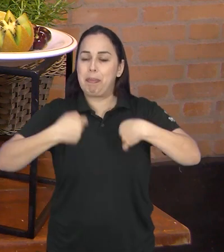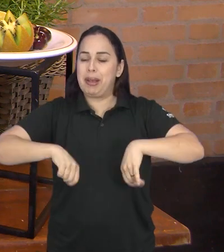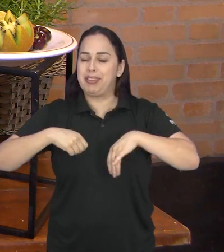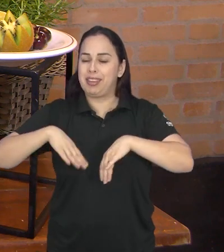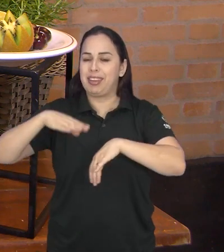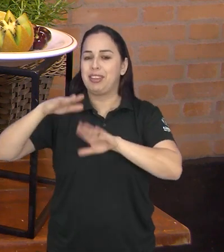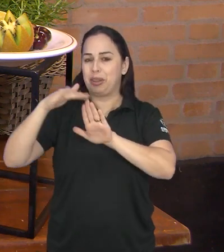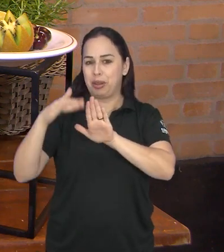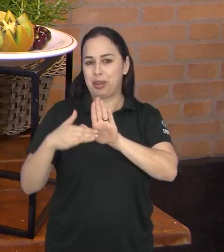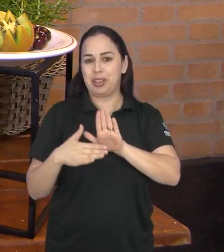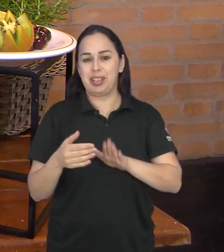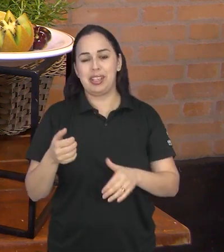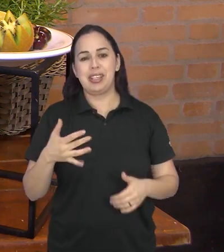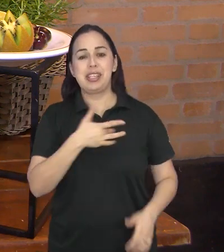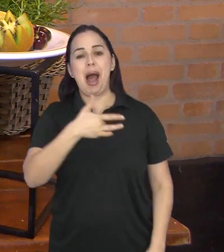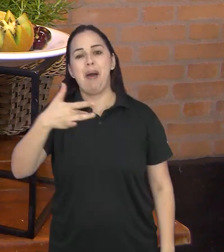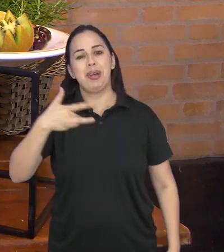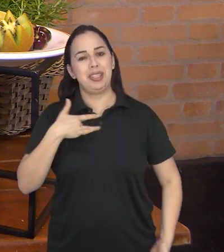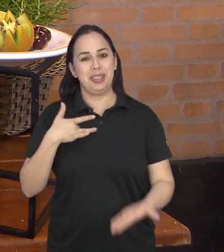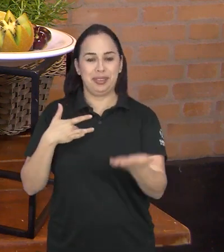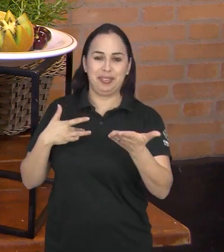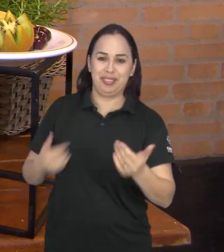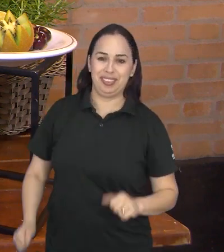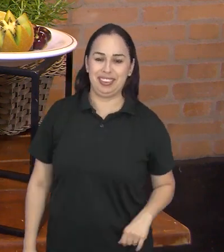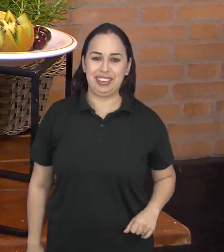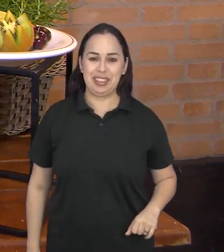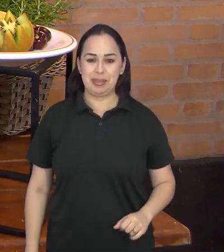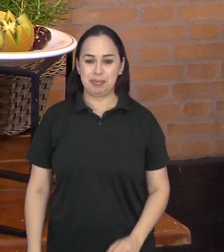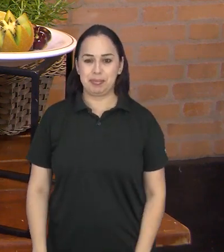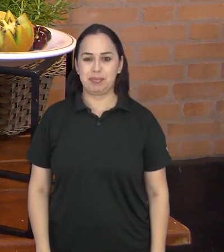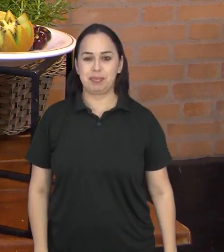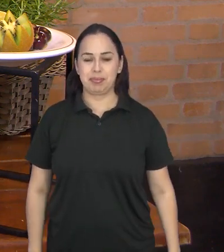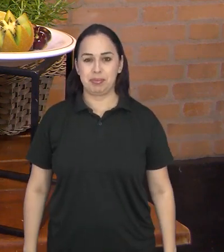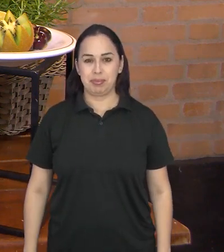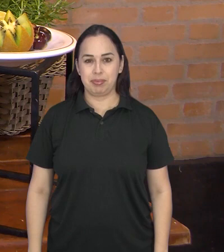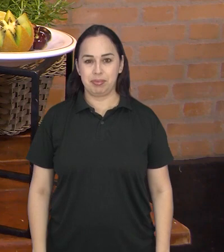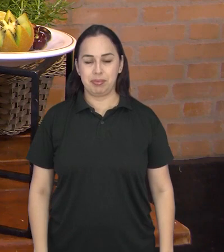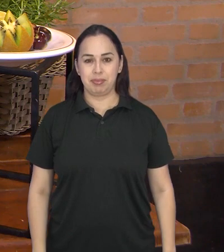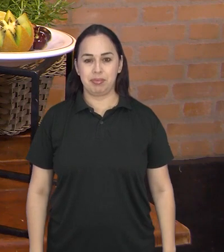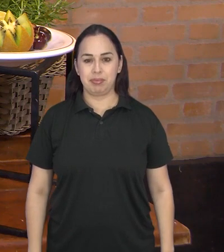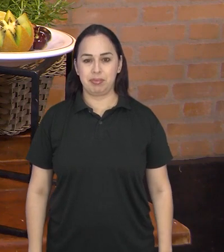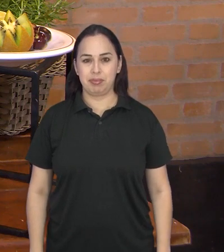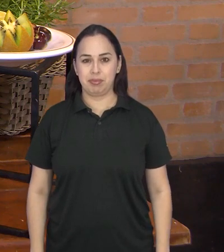precisar dessa receita. Saúde! Saúde! Saúde.